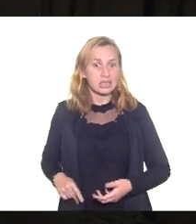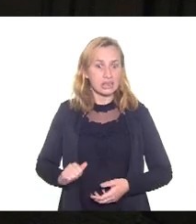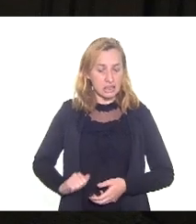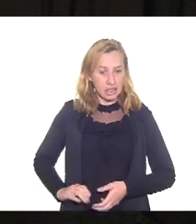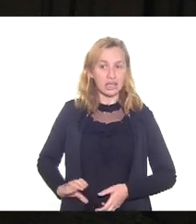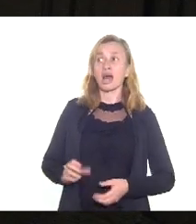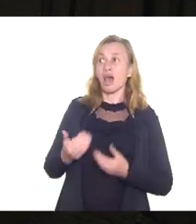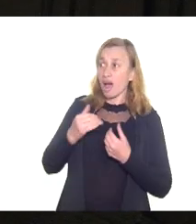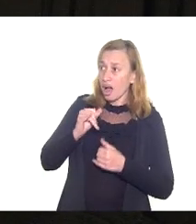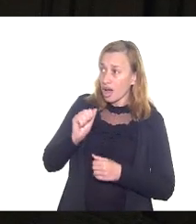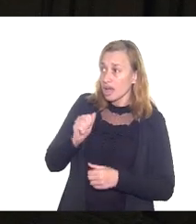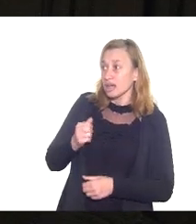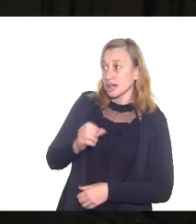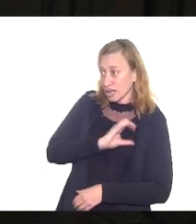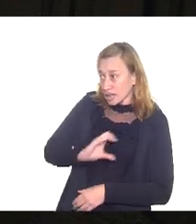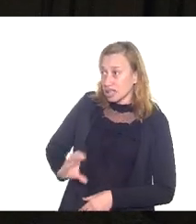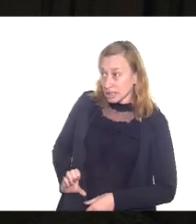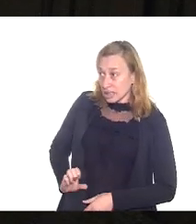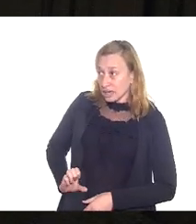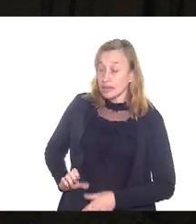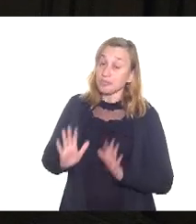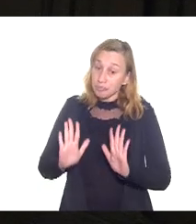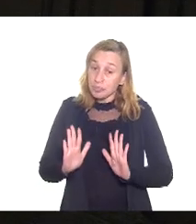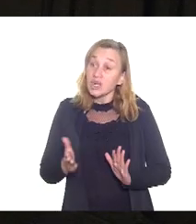André, queria pedir a Vossa Excelência